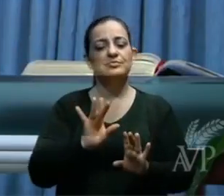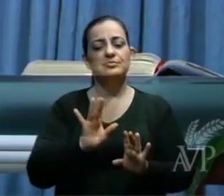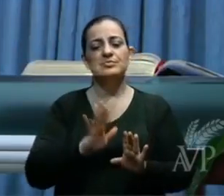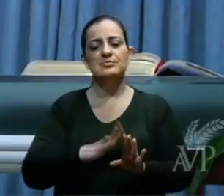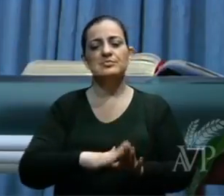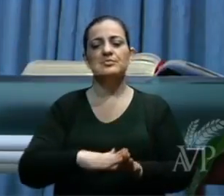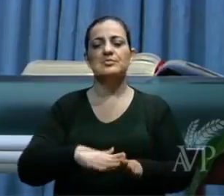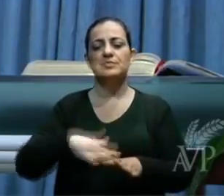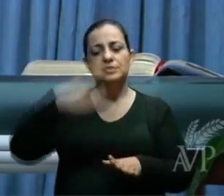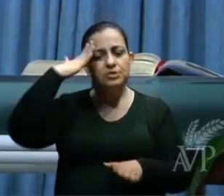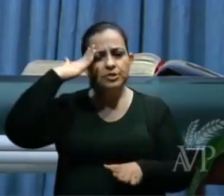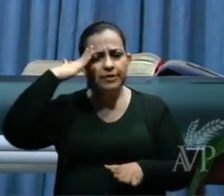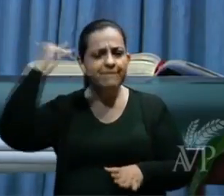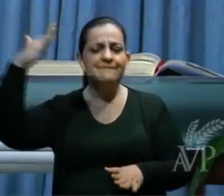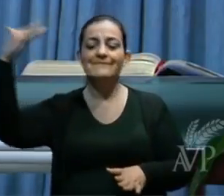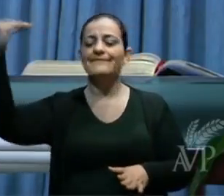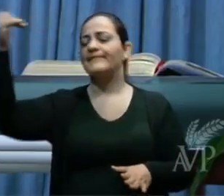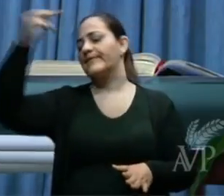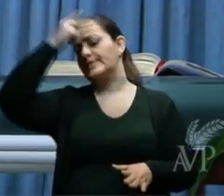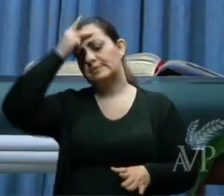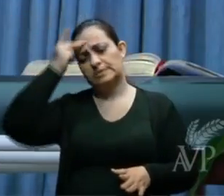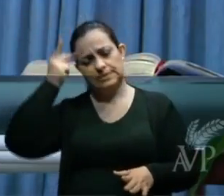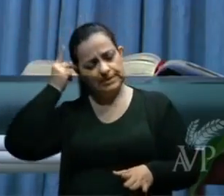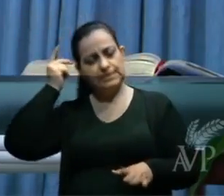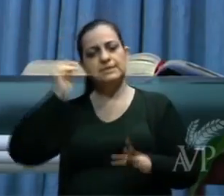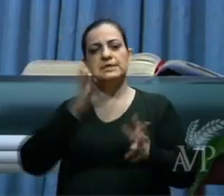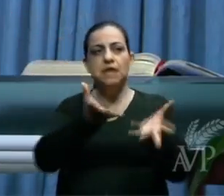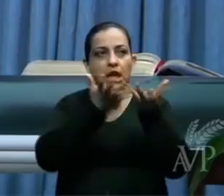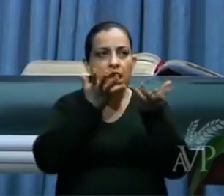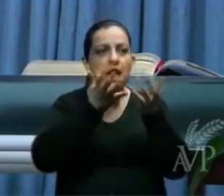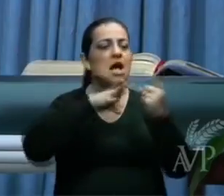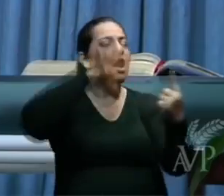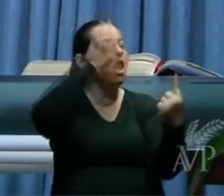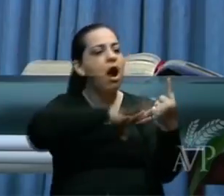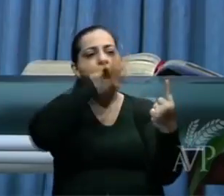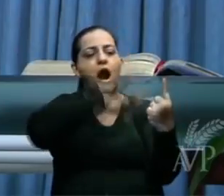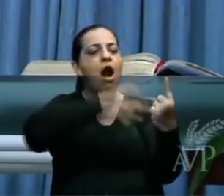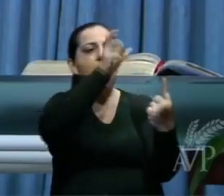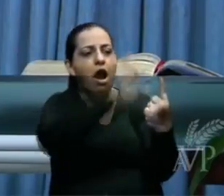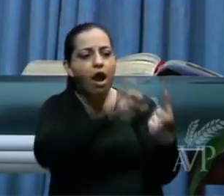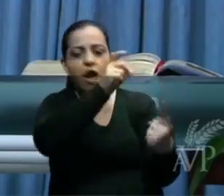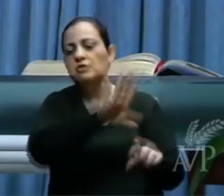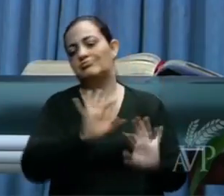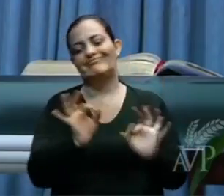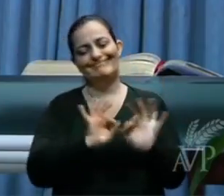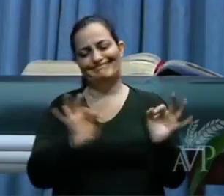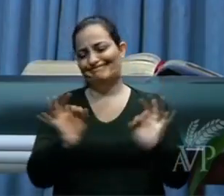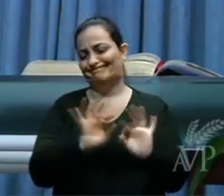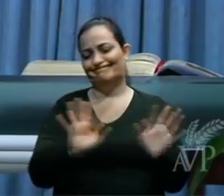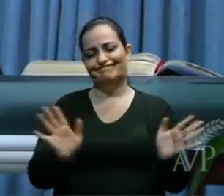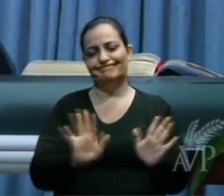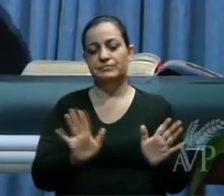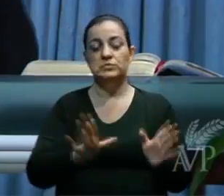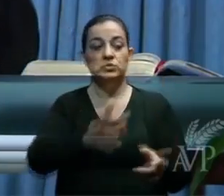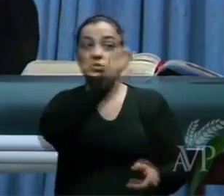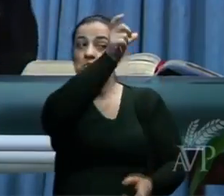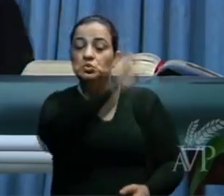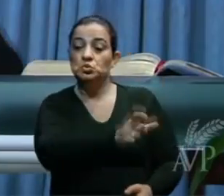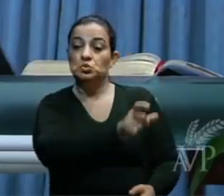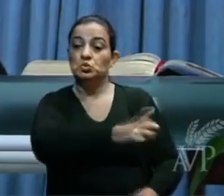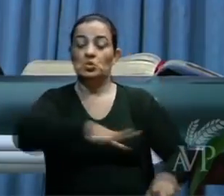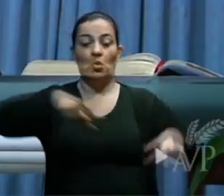fanatismo galopante das pessoas viver adorando homem ao meu